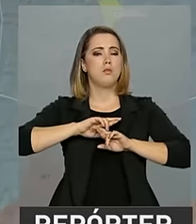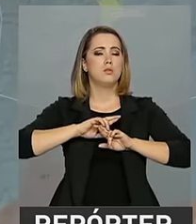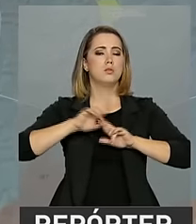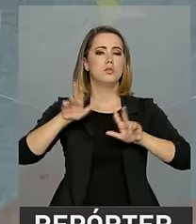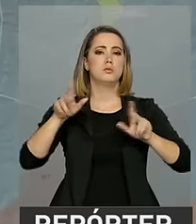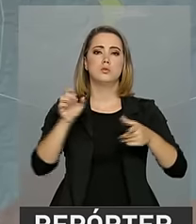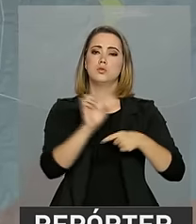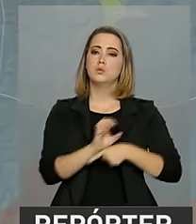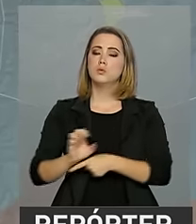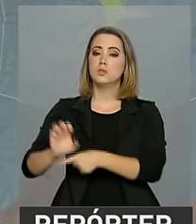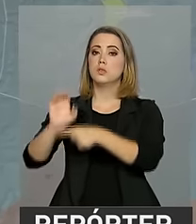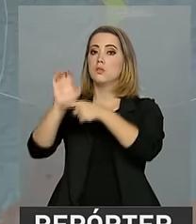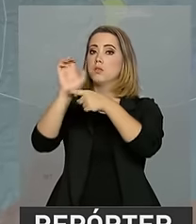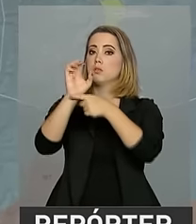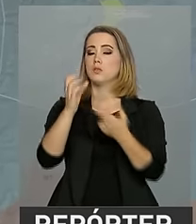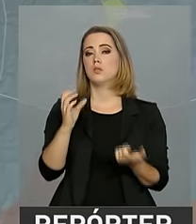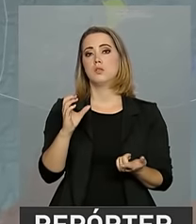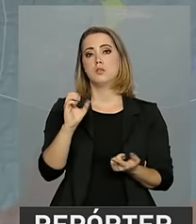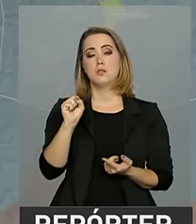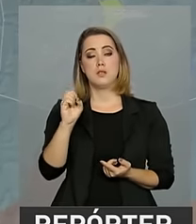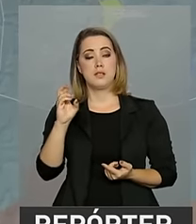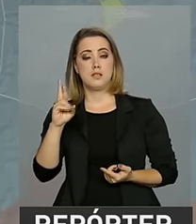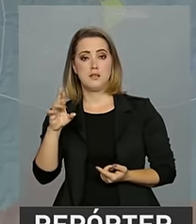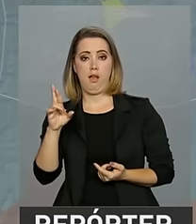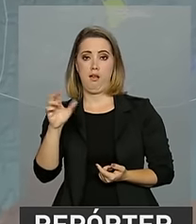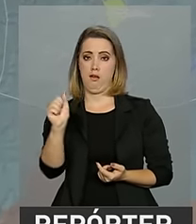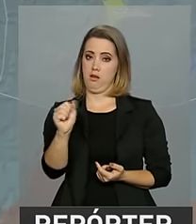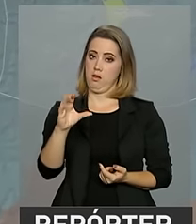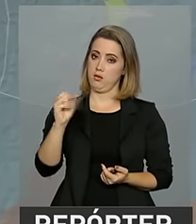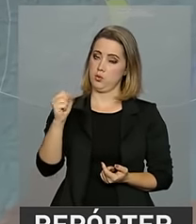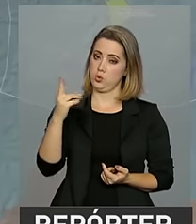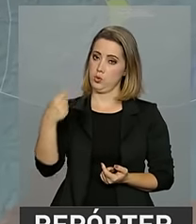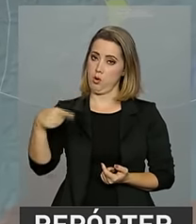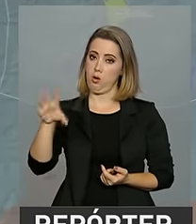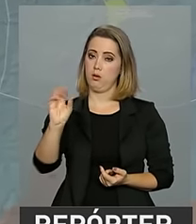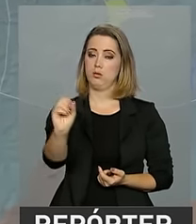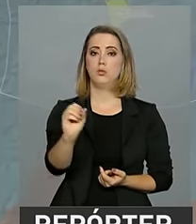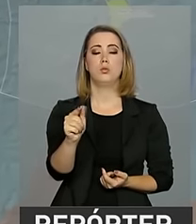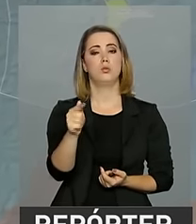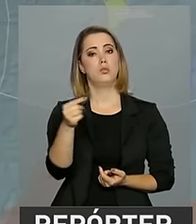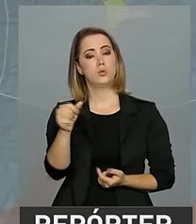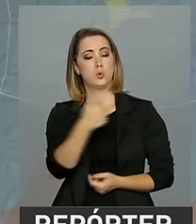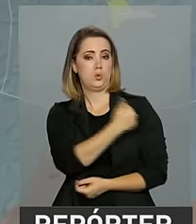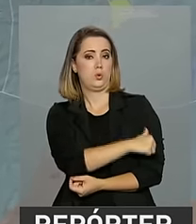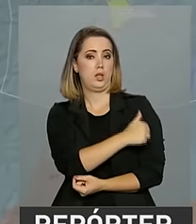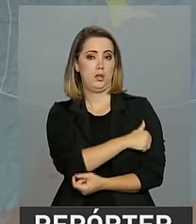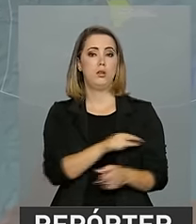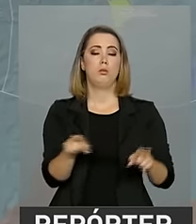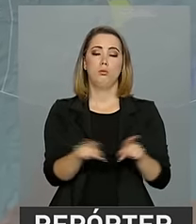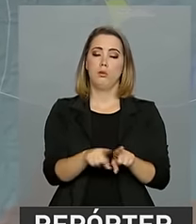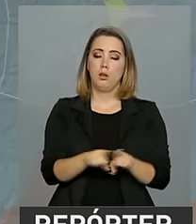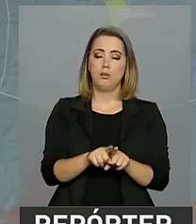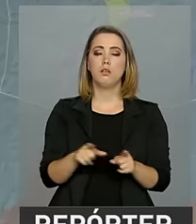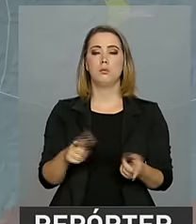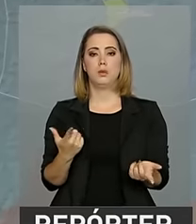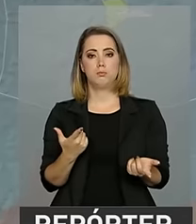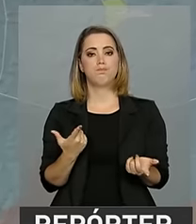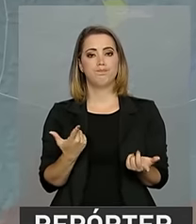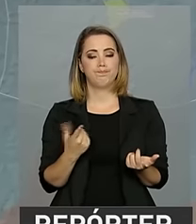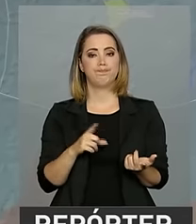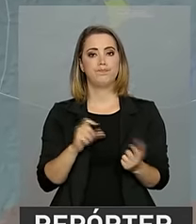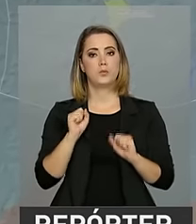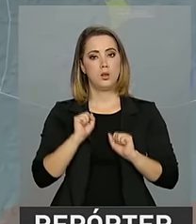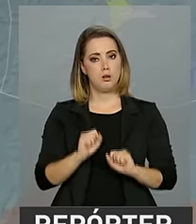de Noronha Serra dos órg eh então isso Tijuca no Rio de Janeiro então isso já é uma prática o